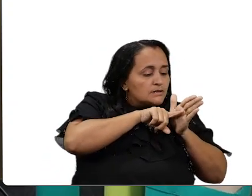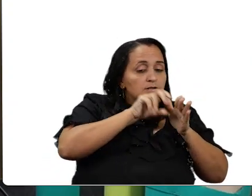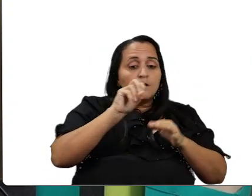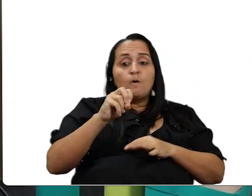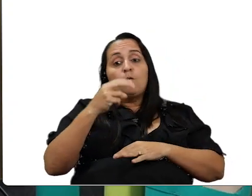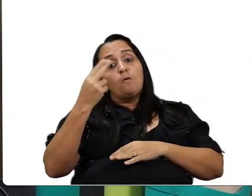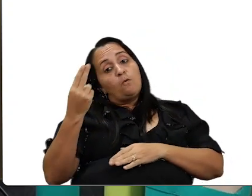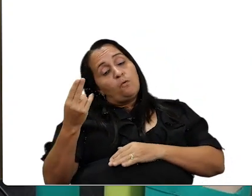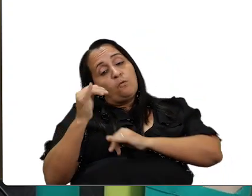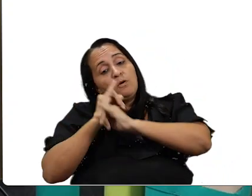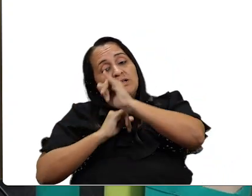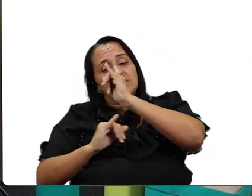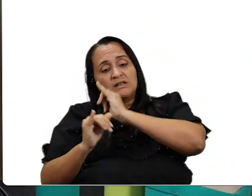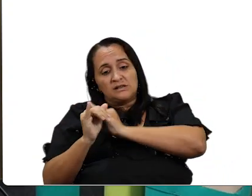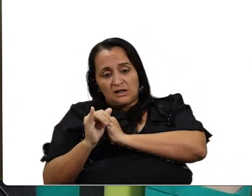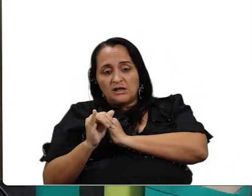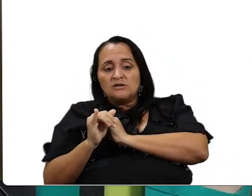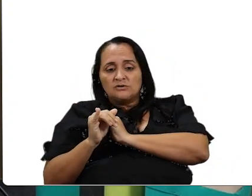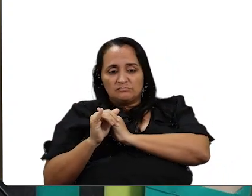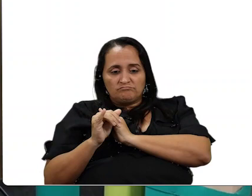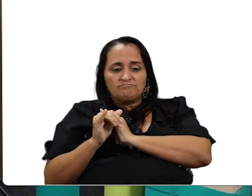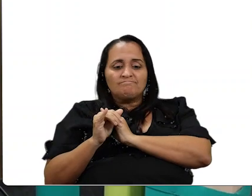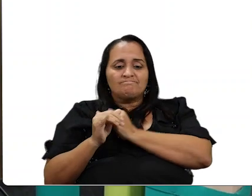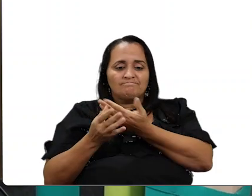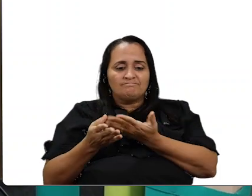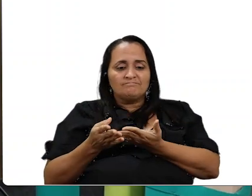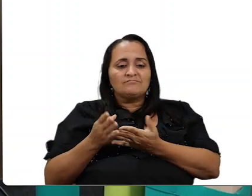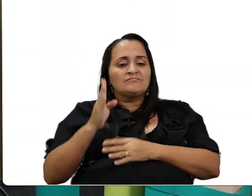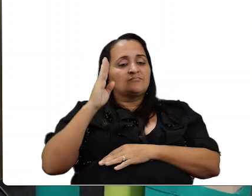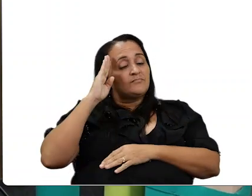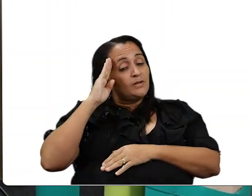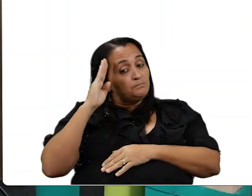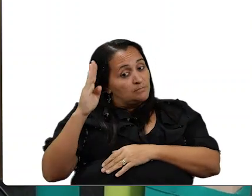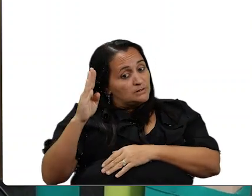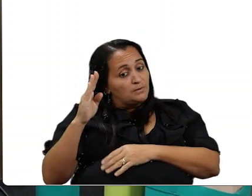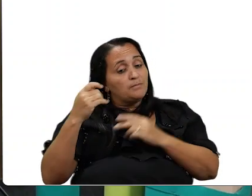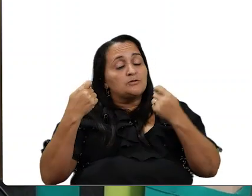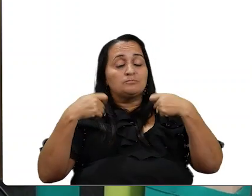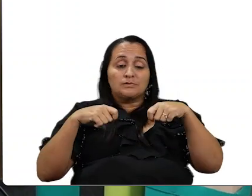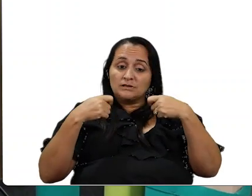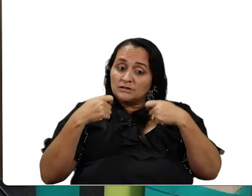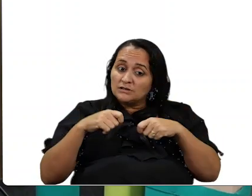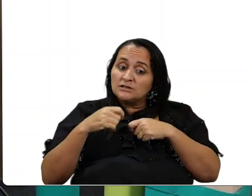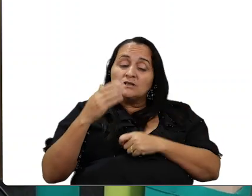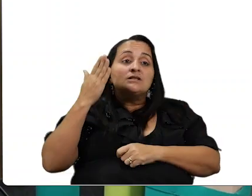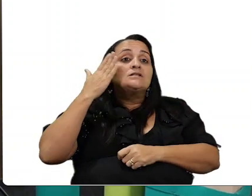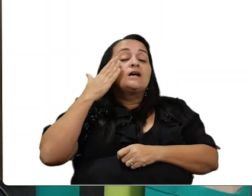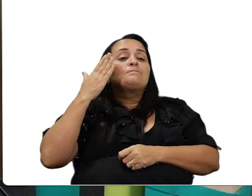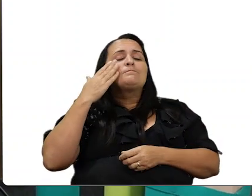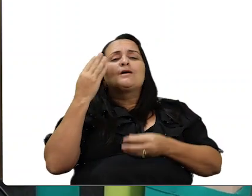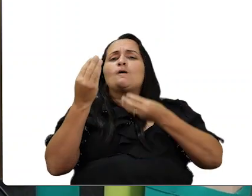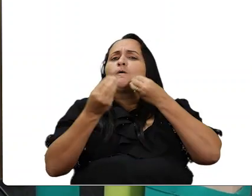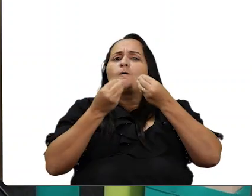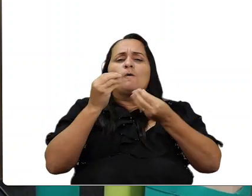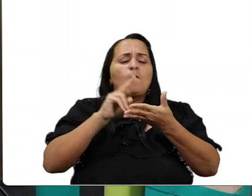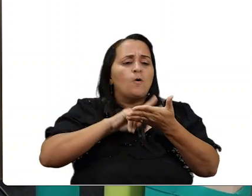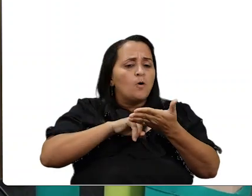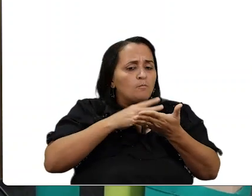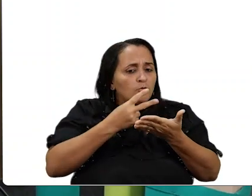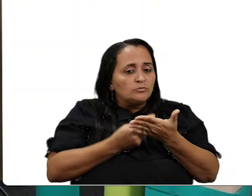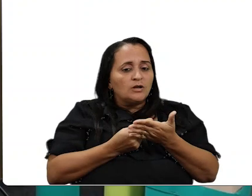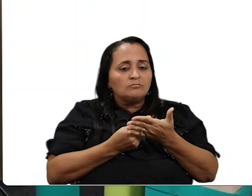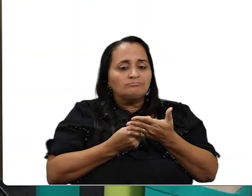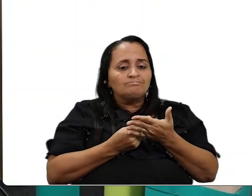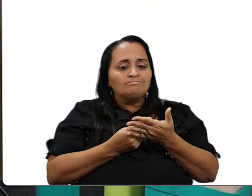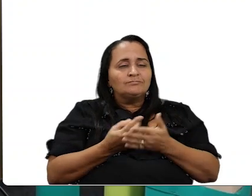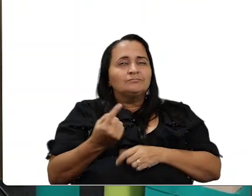a internet, principalmente nos momentos de prova que a gente precisa trabalhar a interpretação de texto, a gente pode